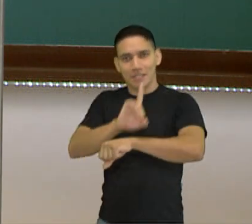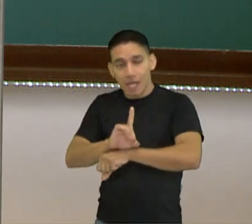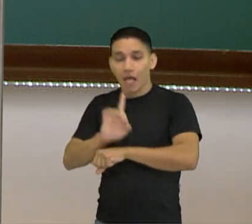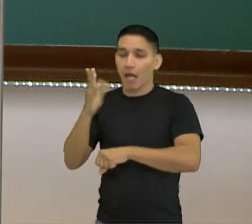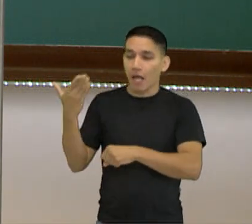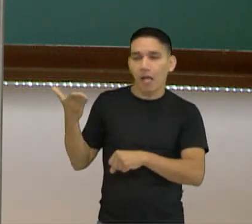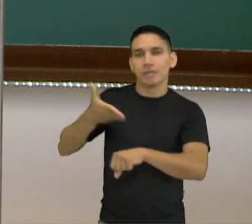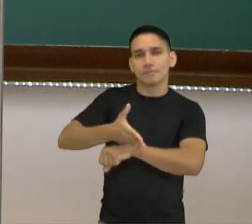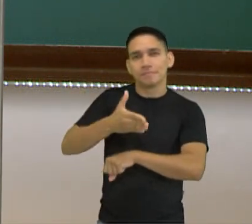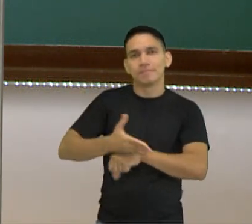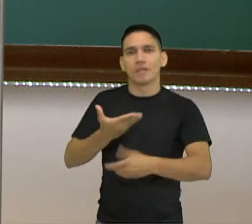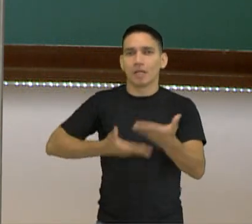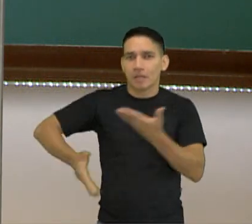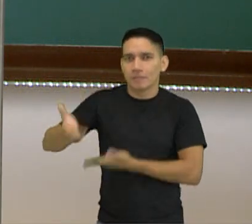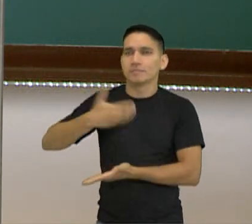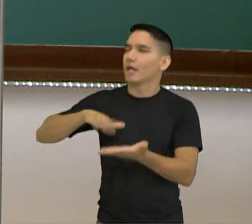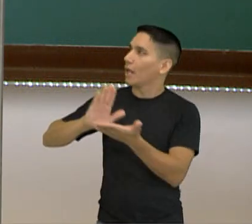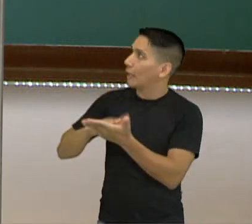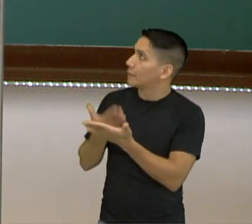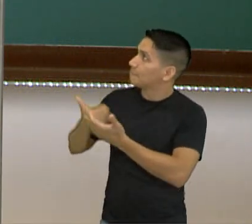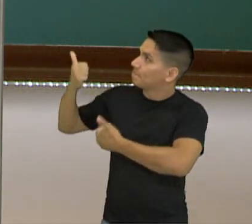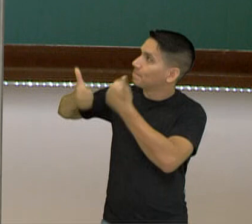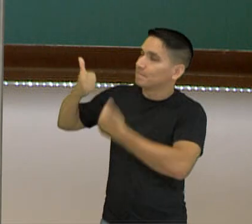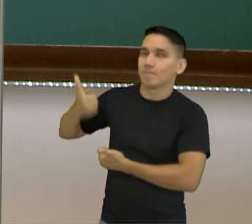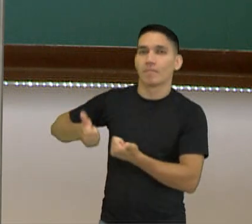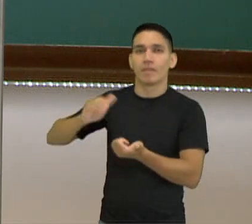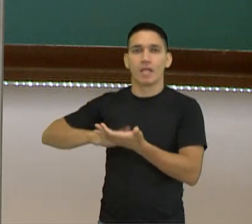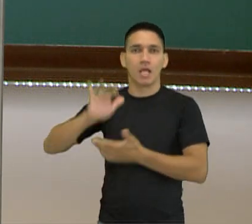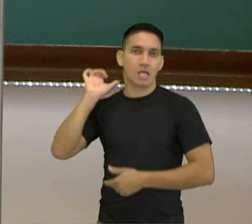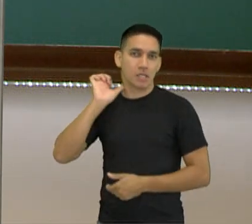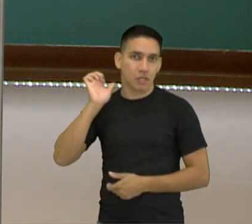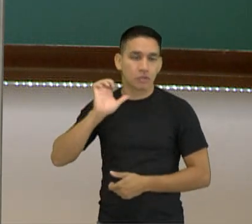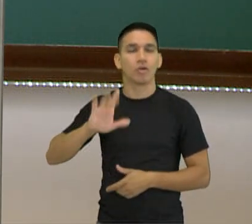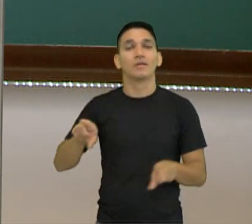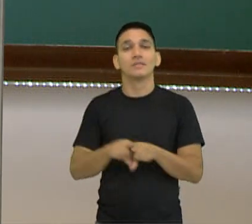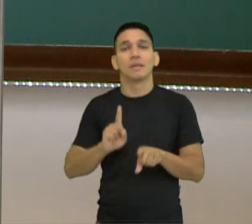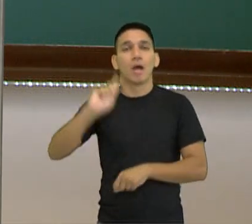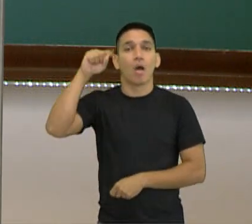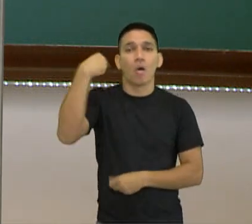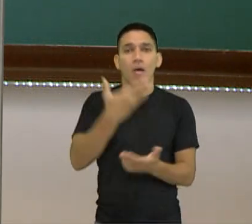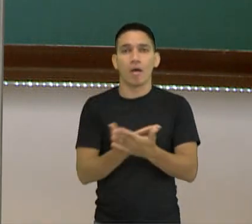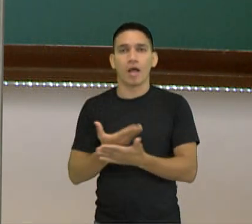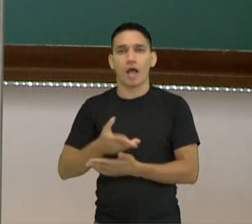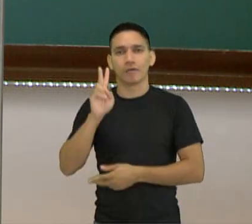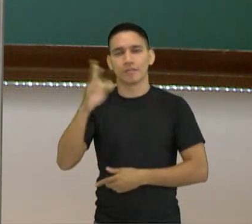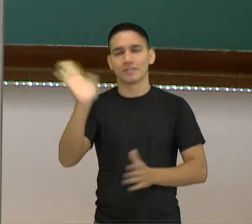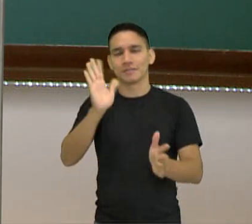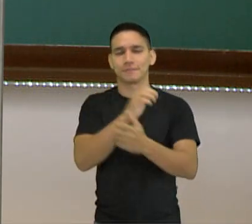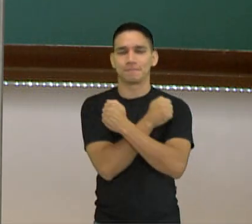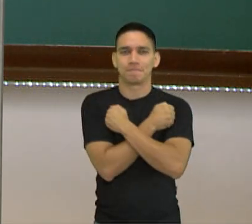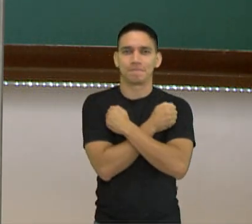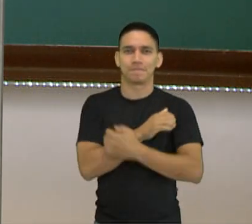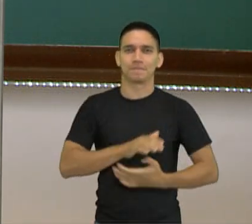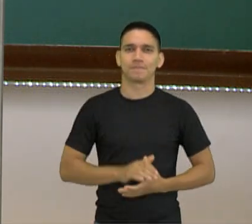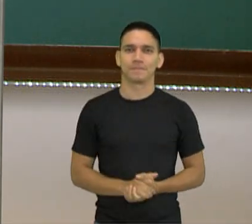Secretaria de Educação, ao nosso intérprete Ezion e nos vemos na próxima aula. Um abraço!